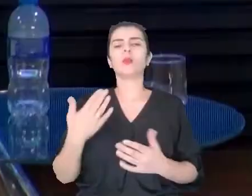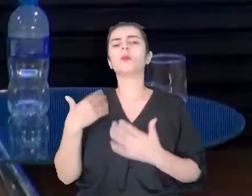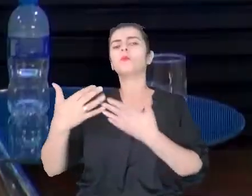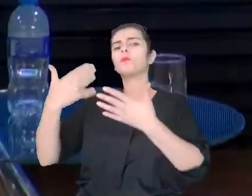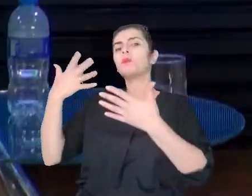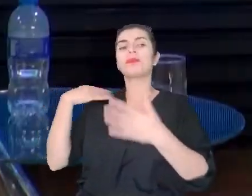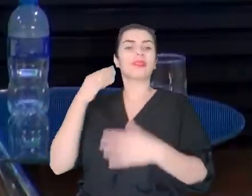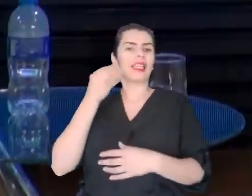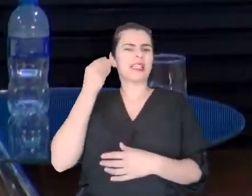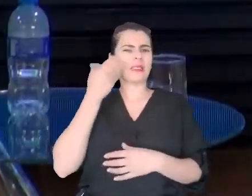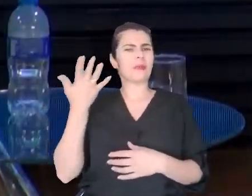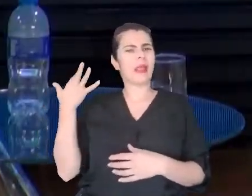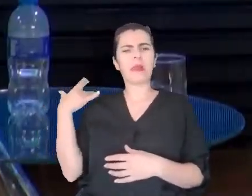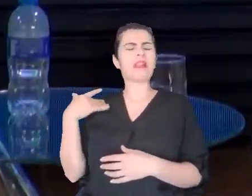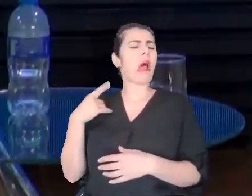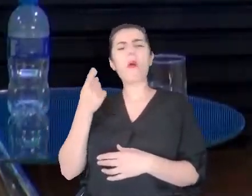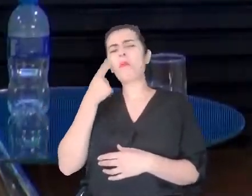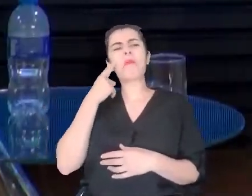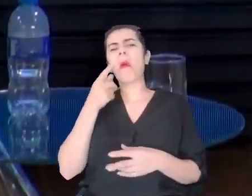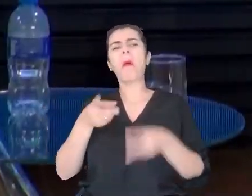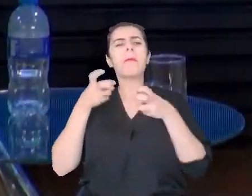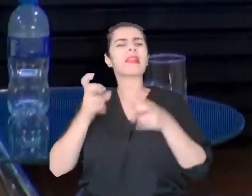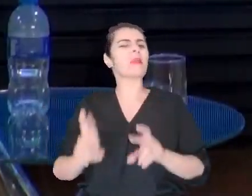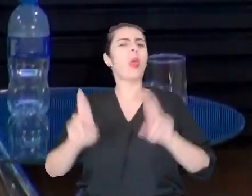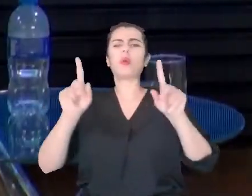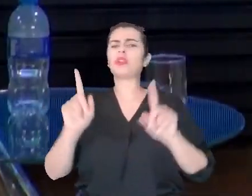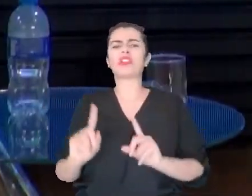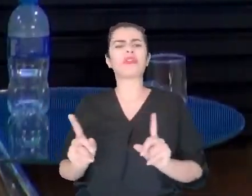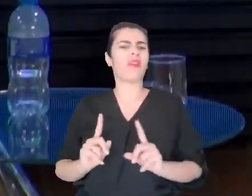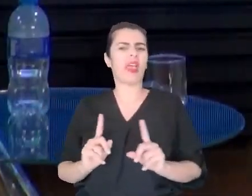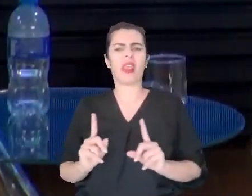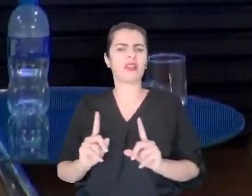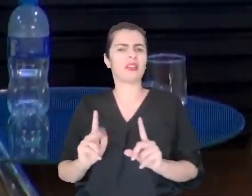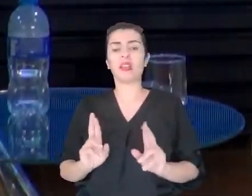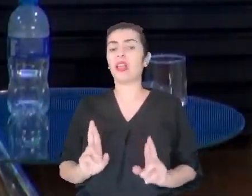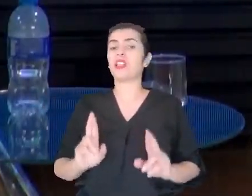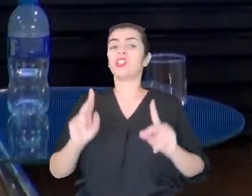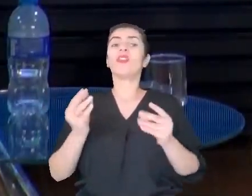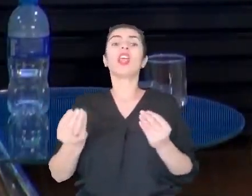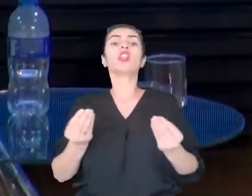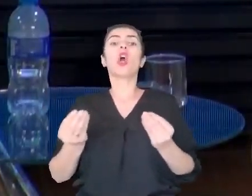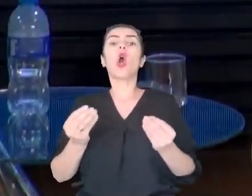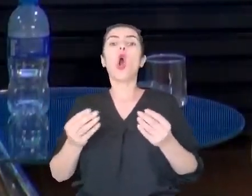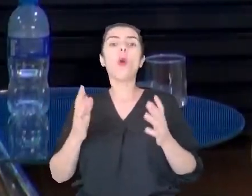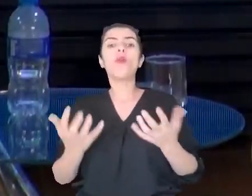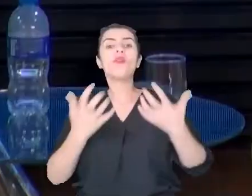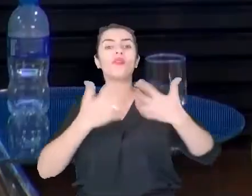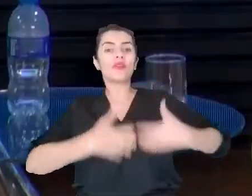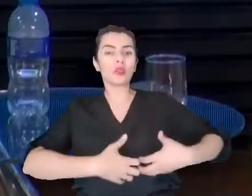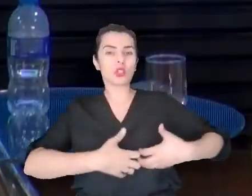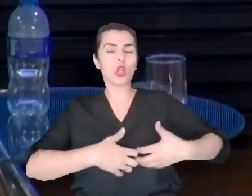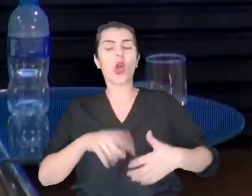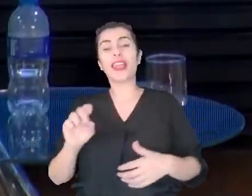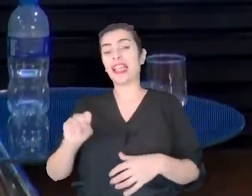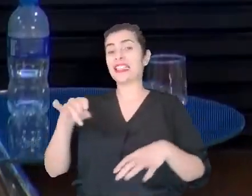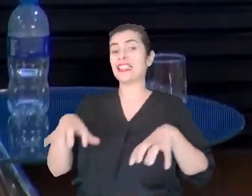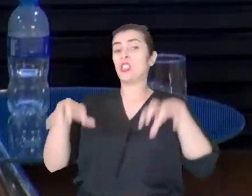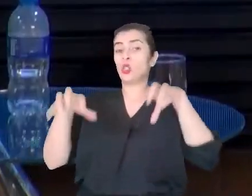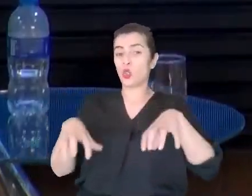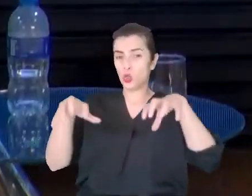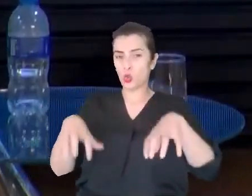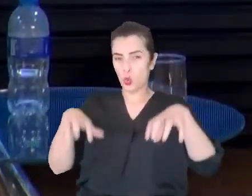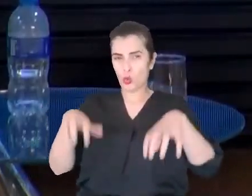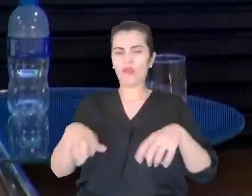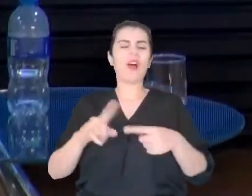gente não viu muita diferença em termos de comportamento entre uma simulação de chuva ou nas chuvas que ocorreram